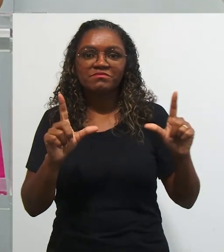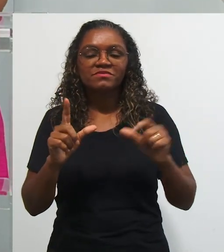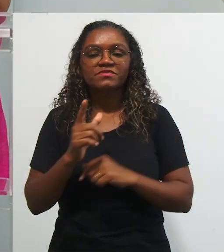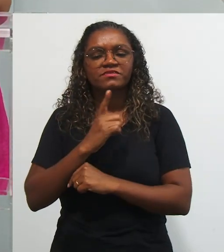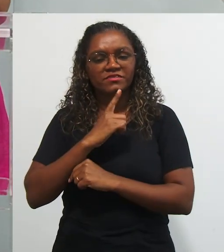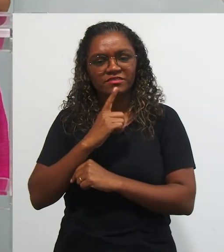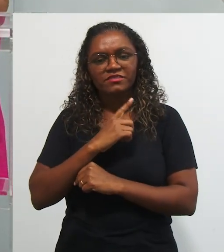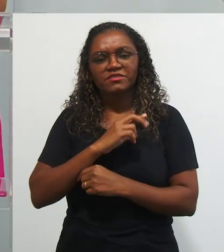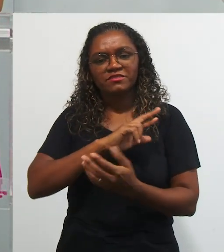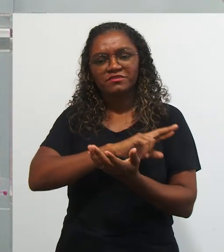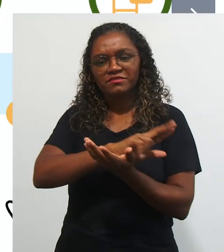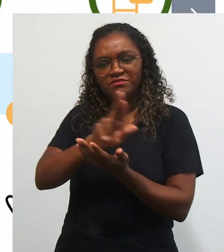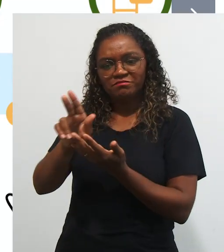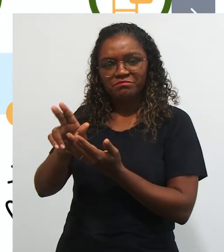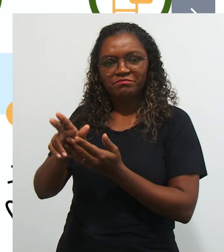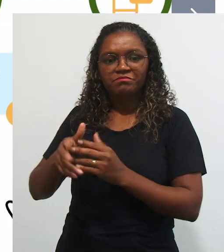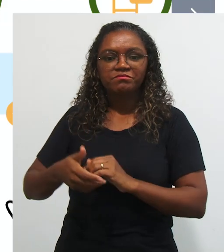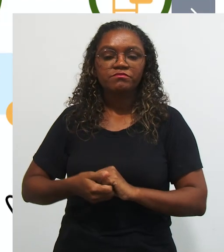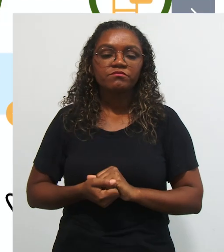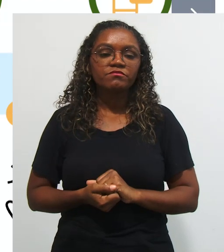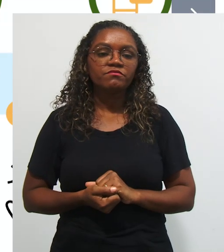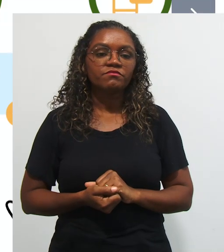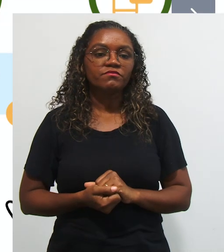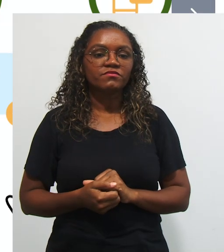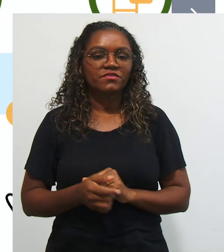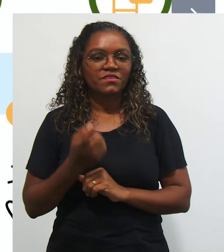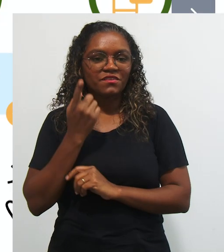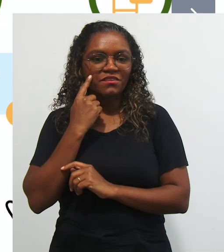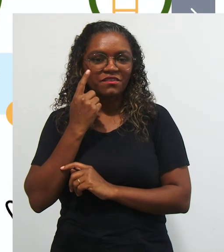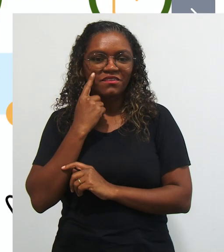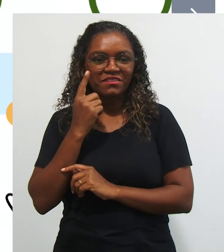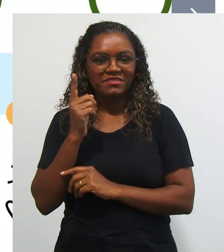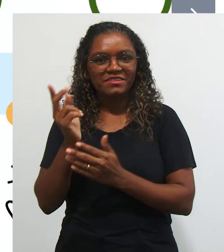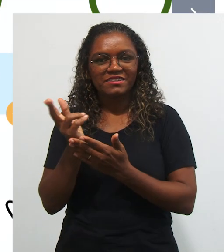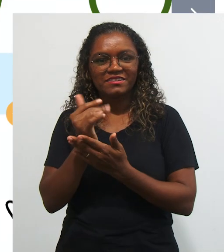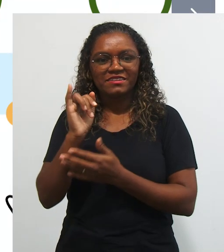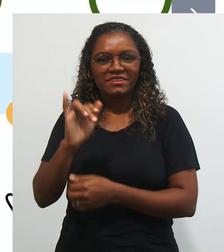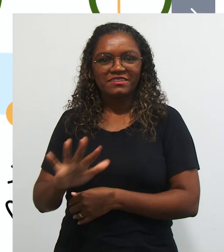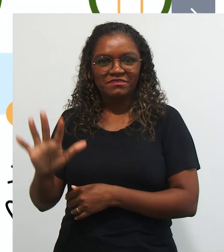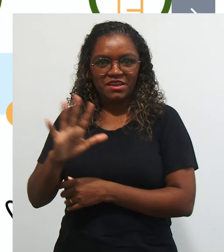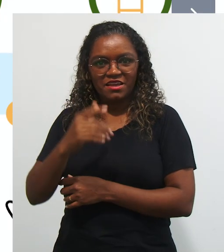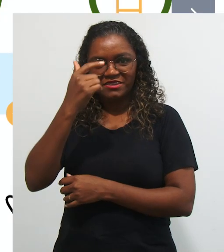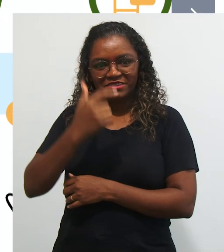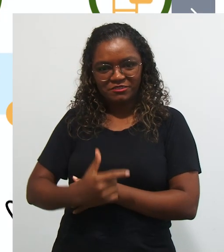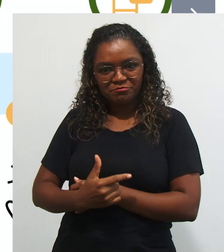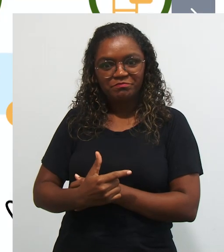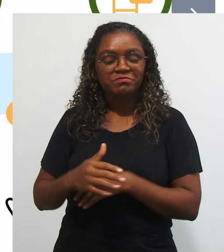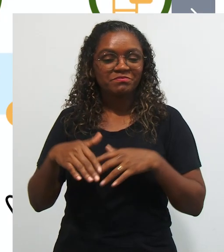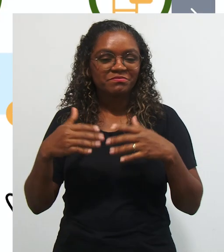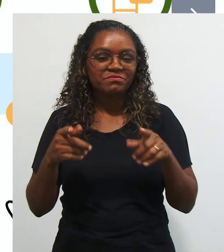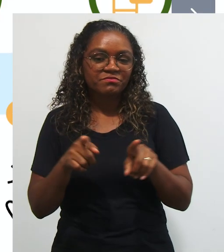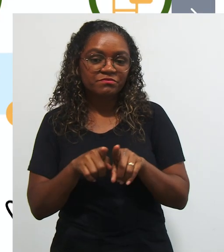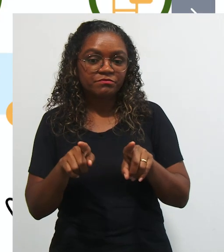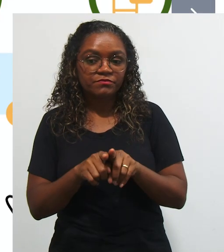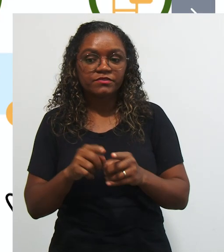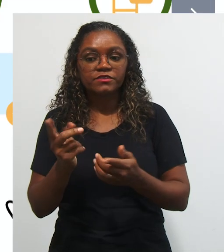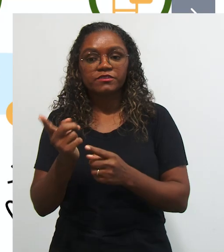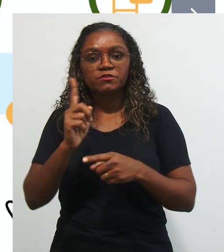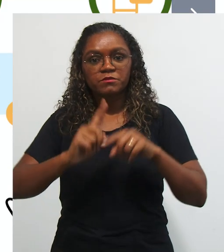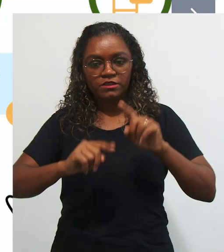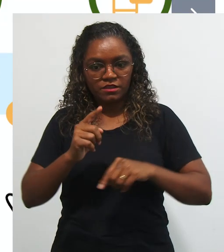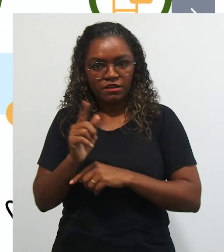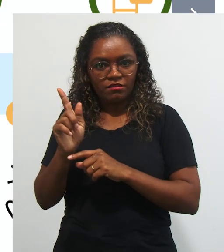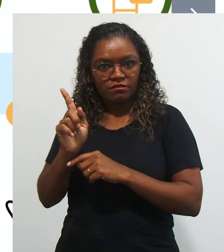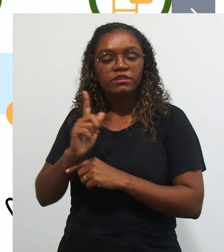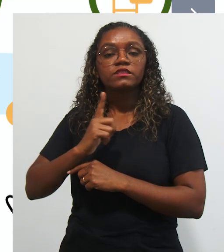porque tem muita coisa legal. Bom, olha lá que linda eu de avatar. Nossa! Esse material está disponível no